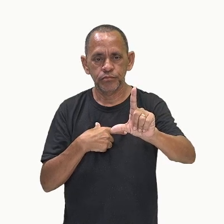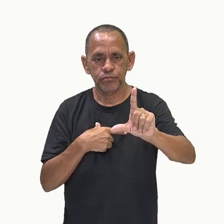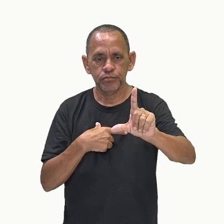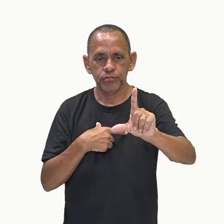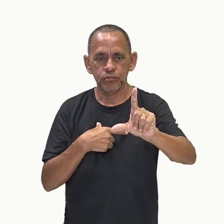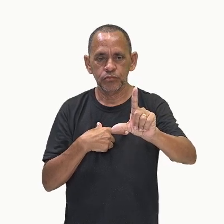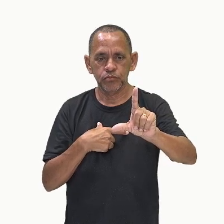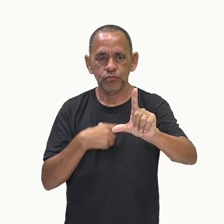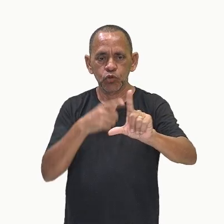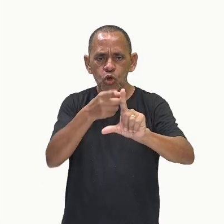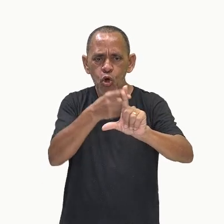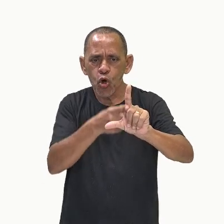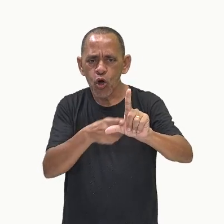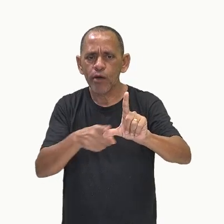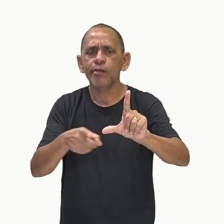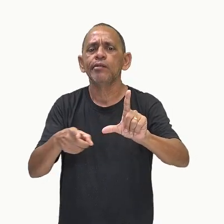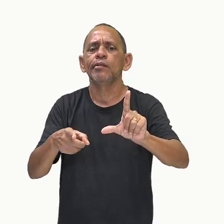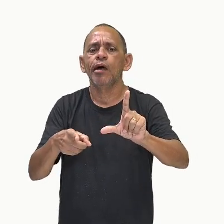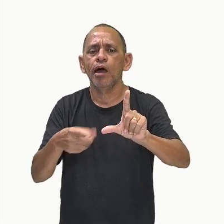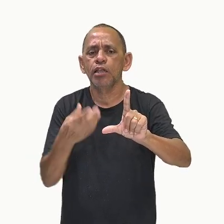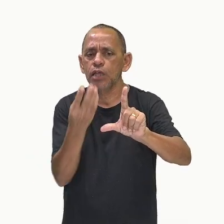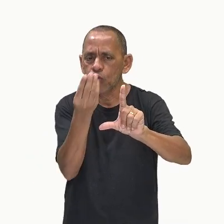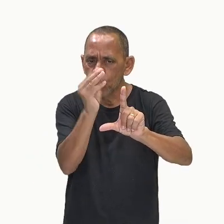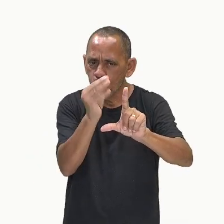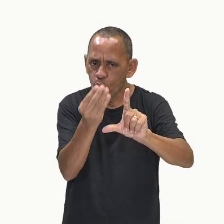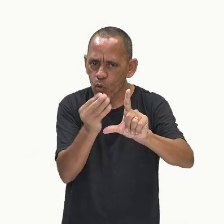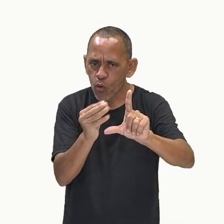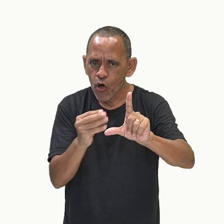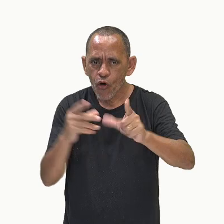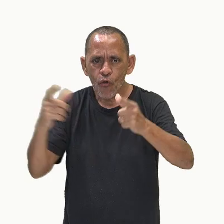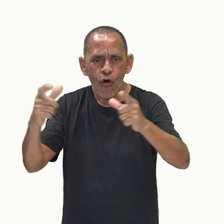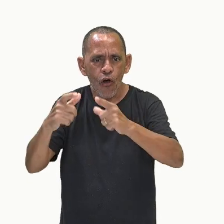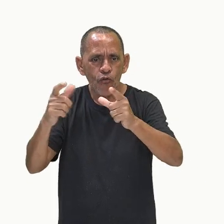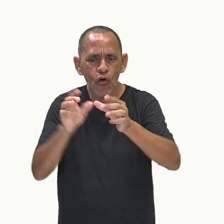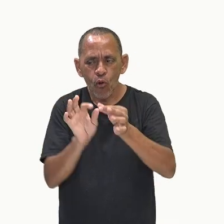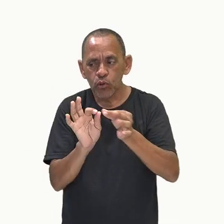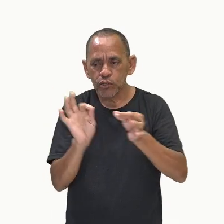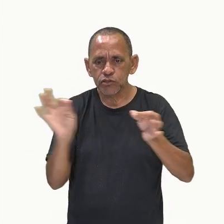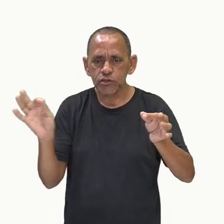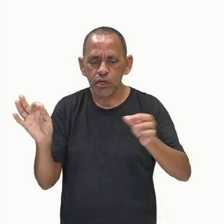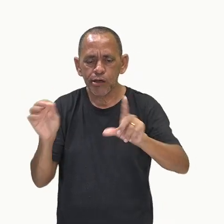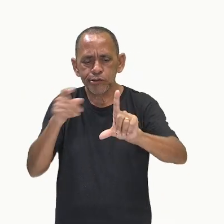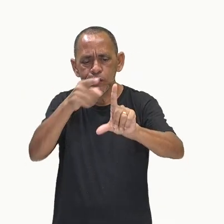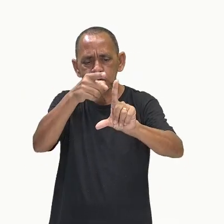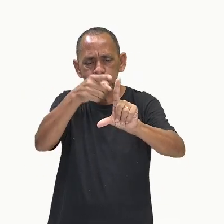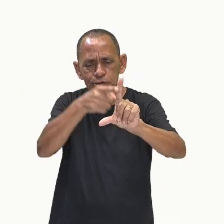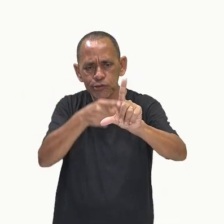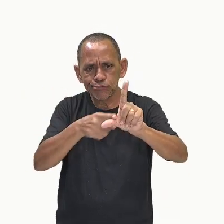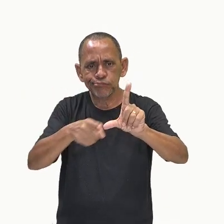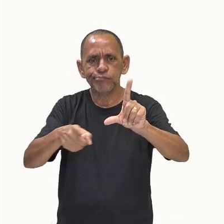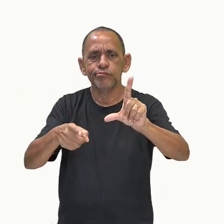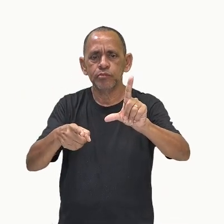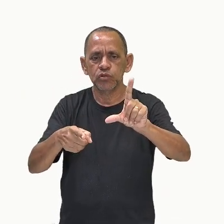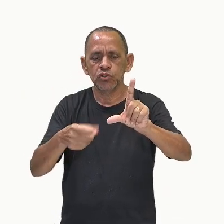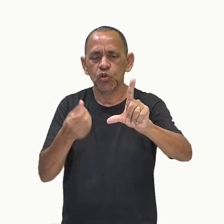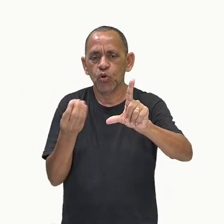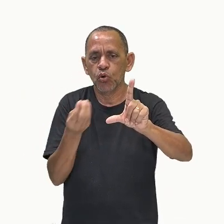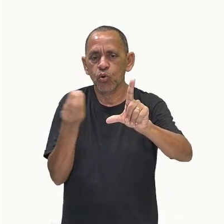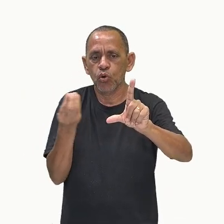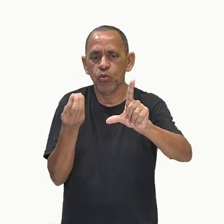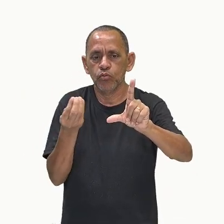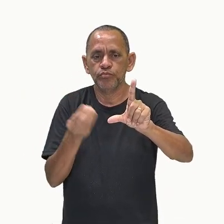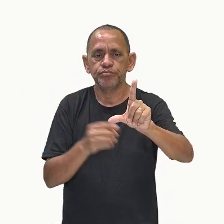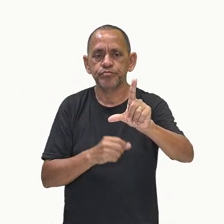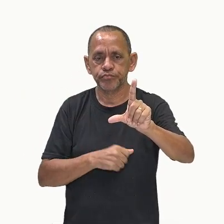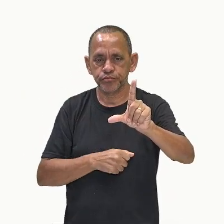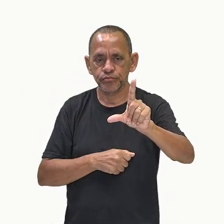4, basta, né, aplicarmos a fórmula da distância entre os dois pontos. Que fórmula é essa? Essa fórmula aqui, pessoal,